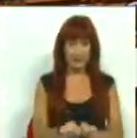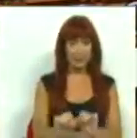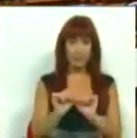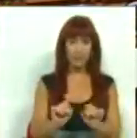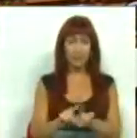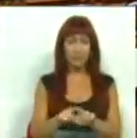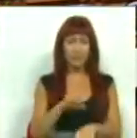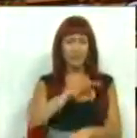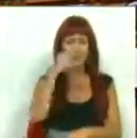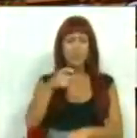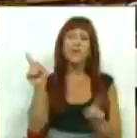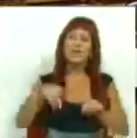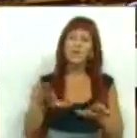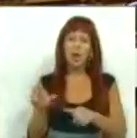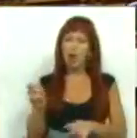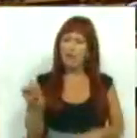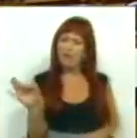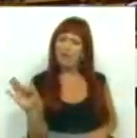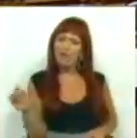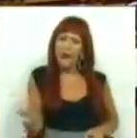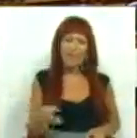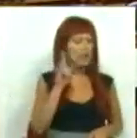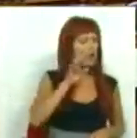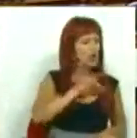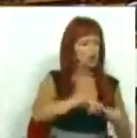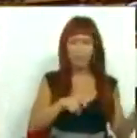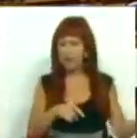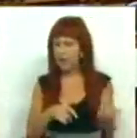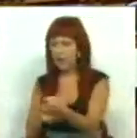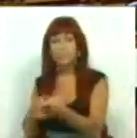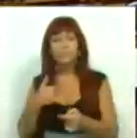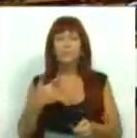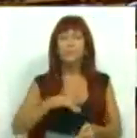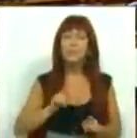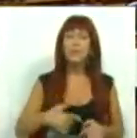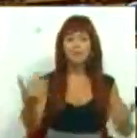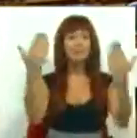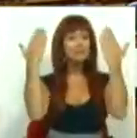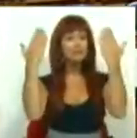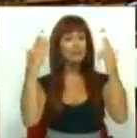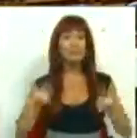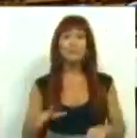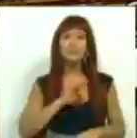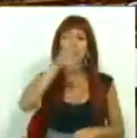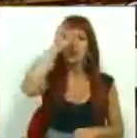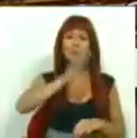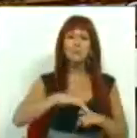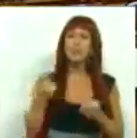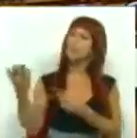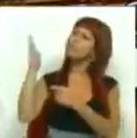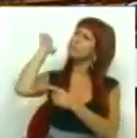equipa, o Sr. Presidente também da COFAP, as senhoras e os senhores deputados. Gostaria também de felicitar o Sr. Ministro